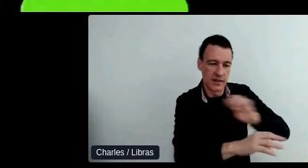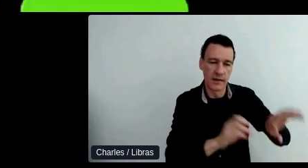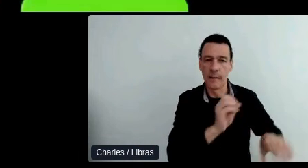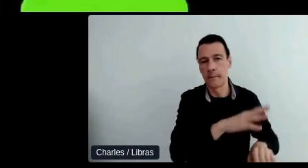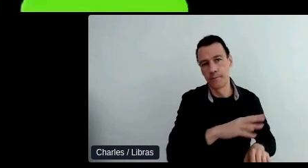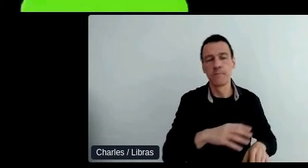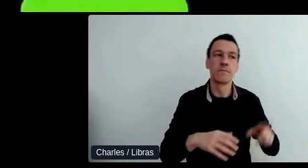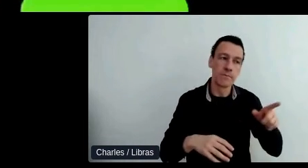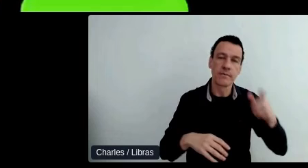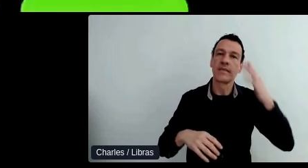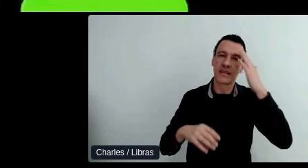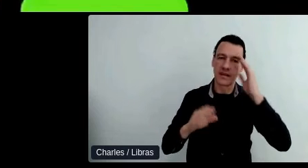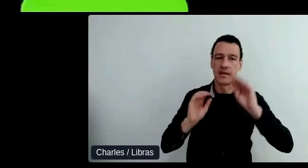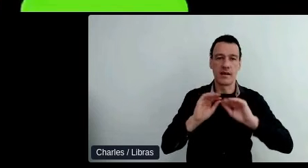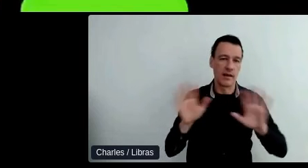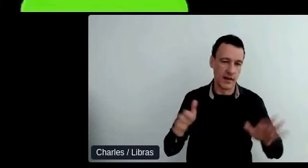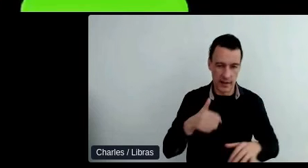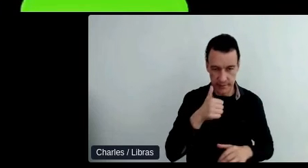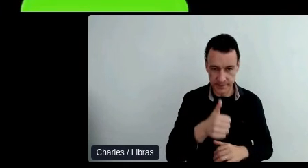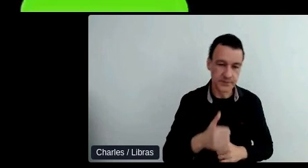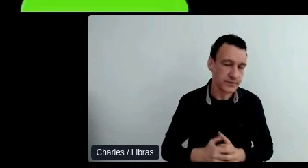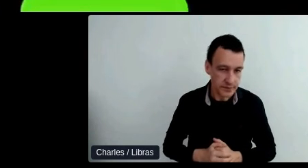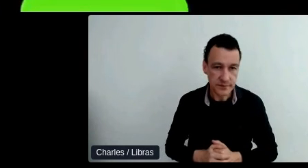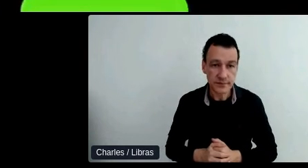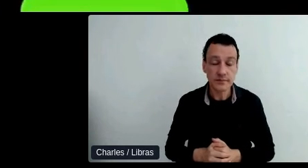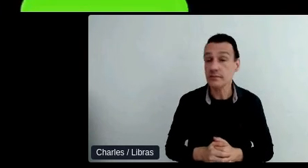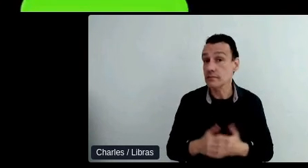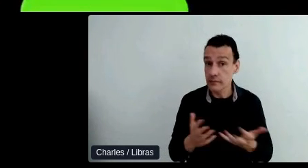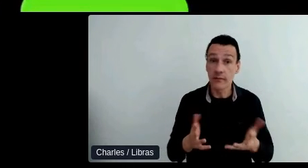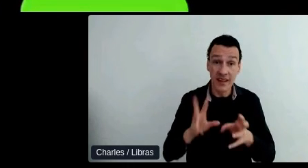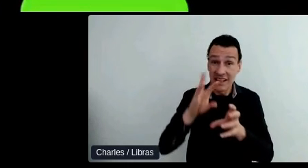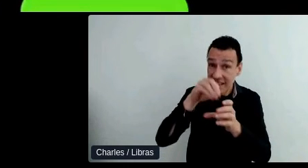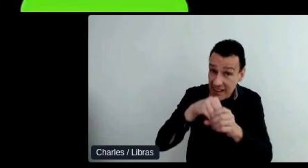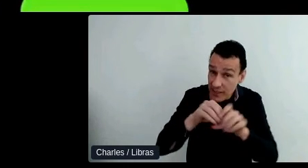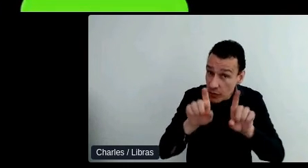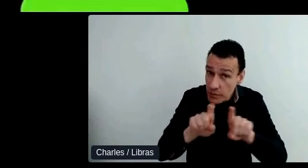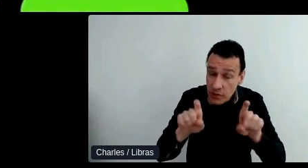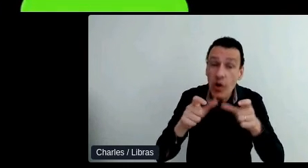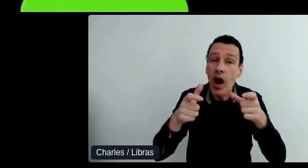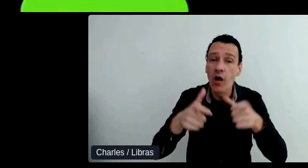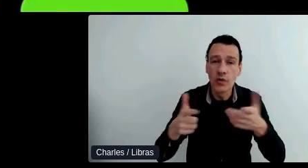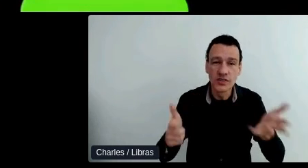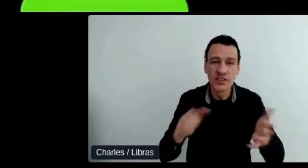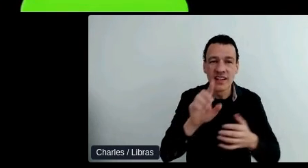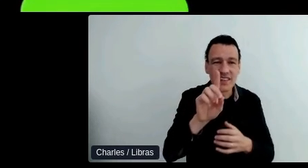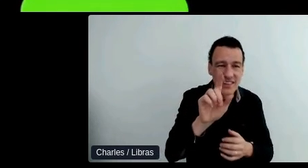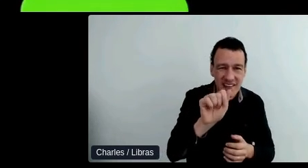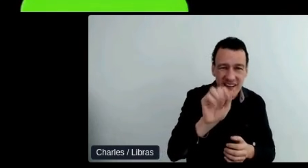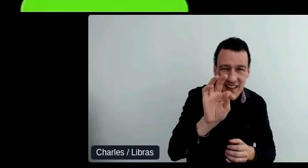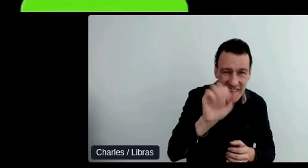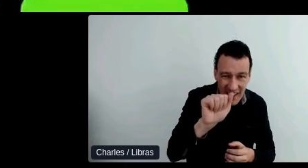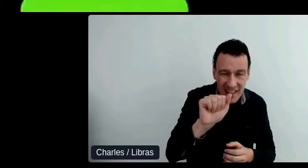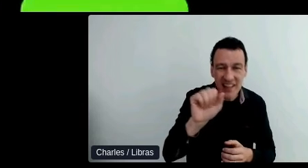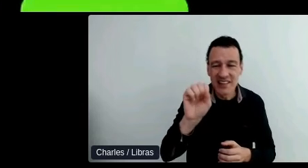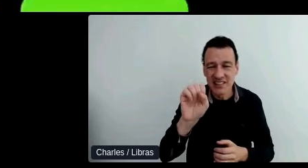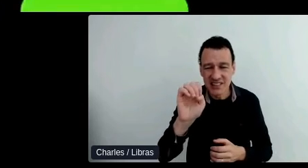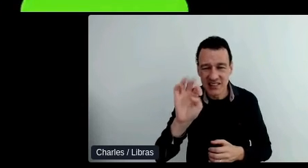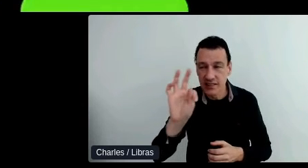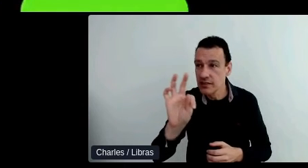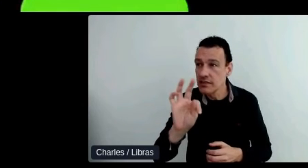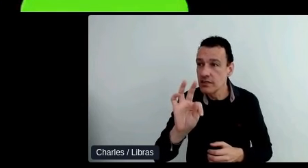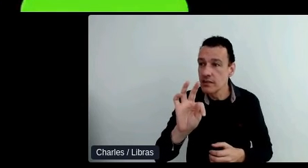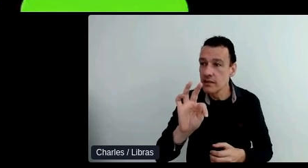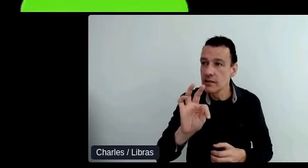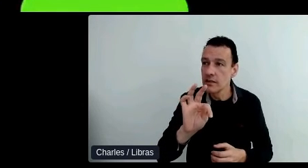Dentro da máquina, como que a gente vai tentar minimizar isso? São os datasets que sejam representativos e grandes o suficiente